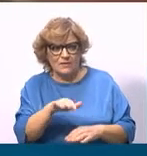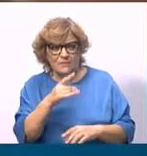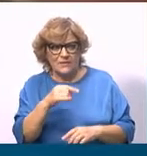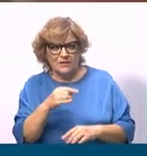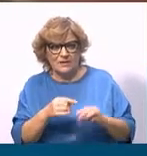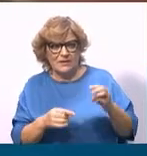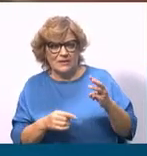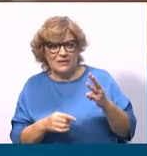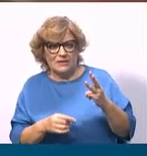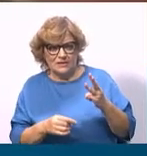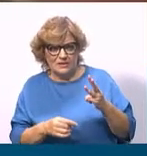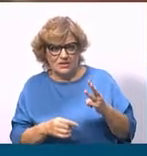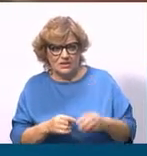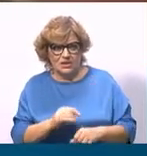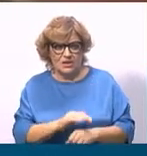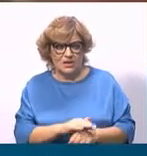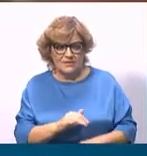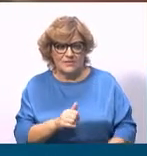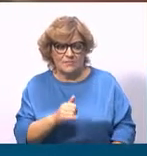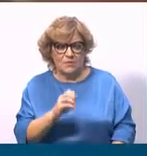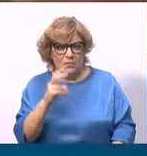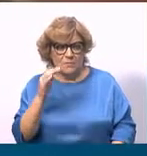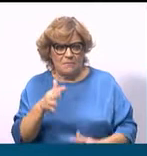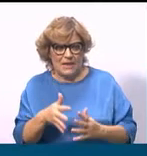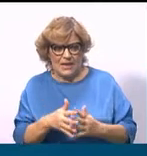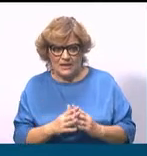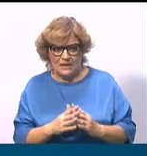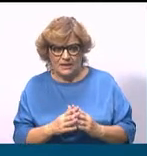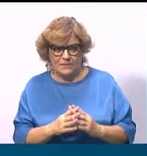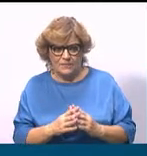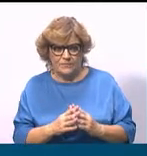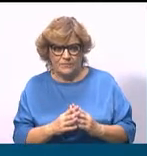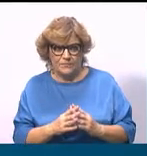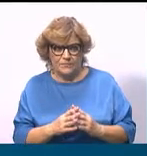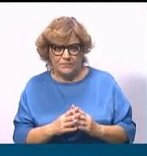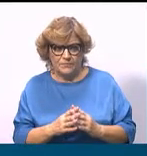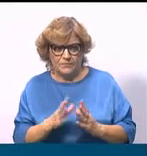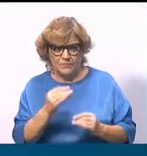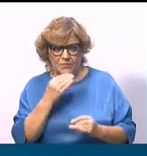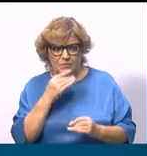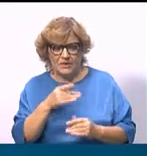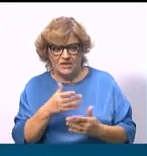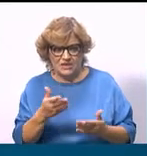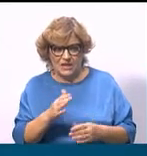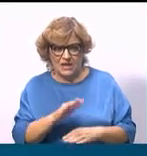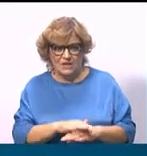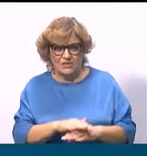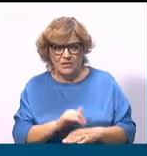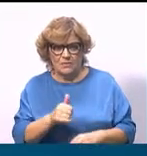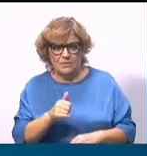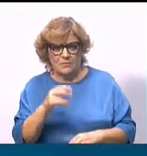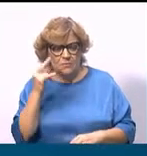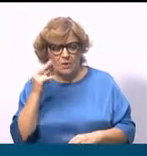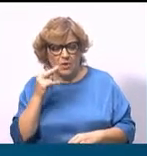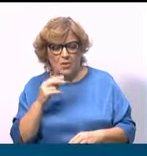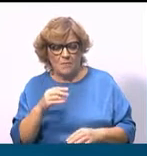ali três ali calos? É uma causa biomecânica, claramente. Muito obrigado. Esta aqui é uma causa biomecânica que o